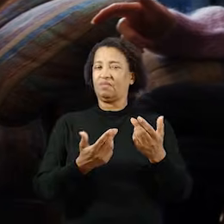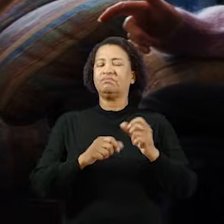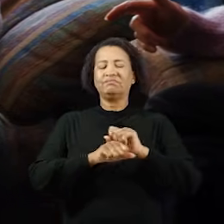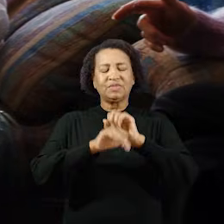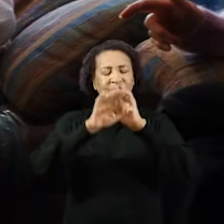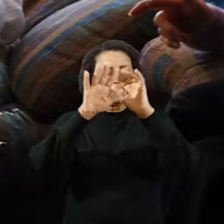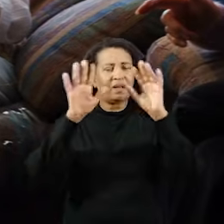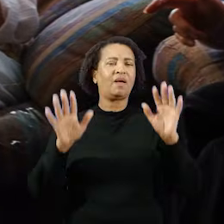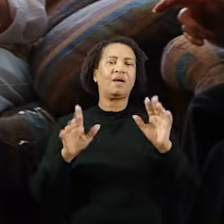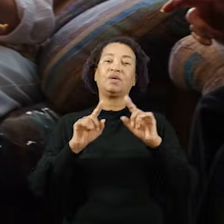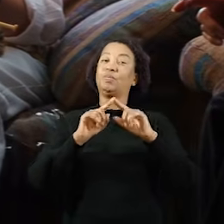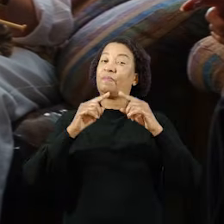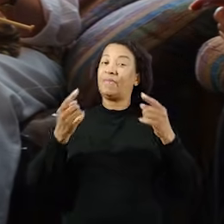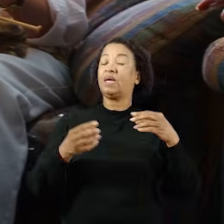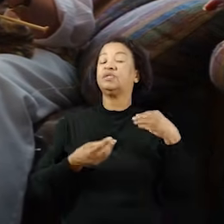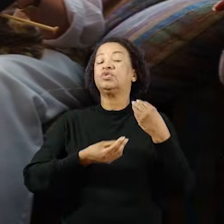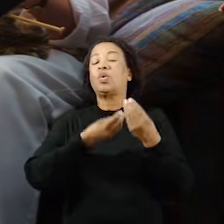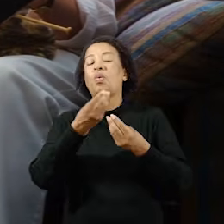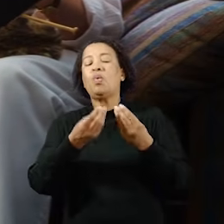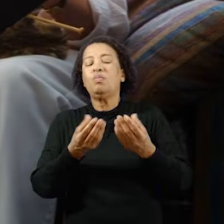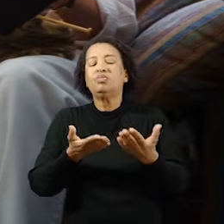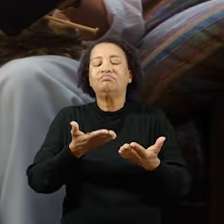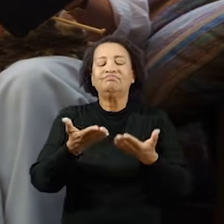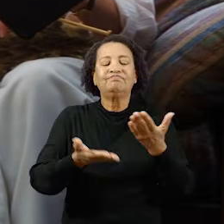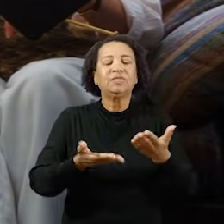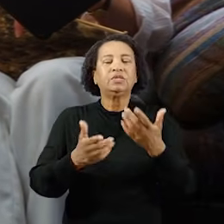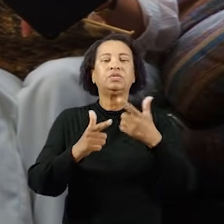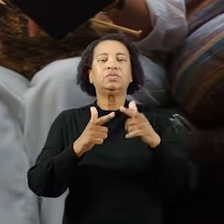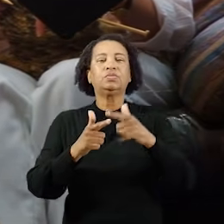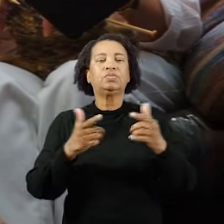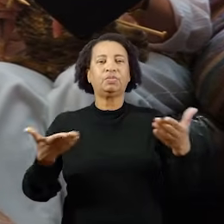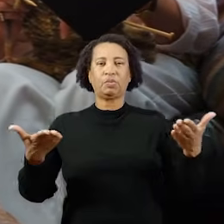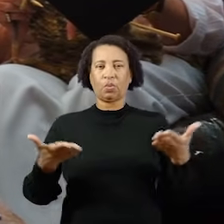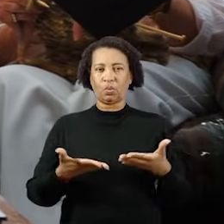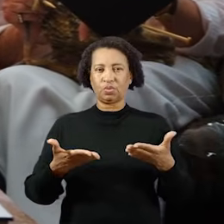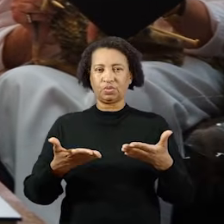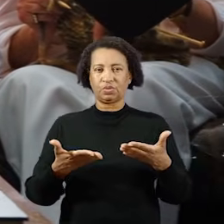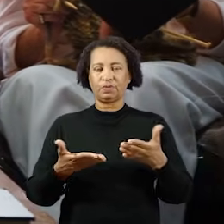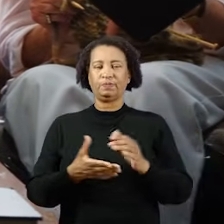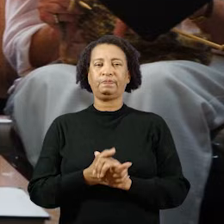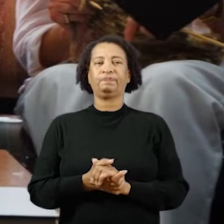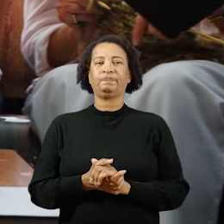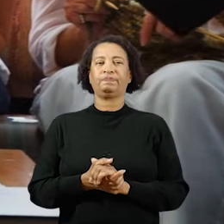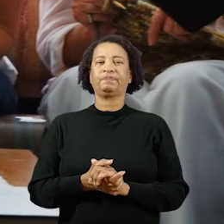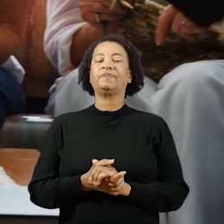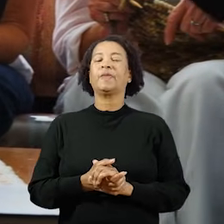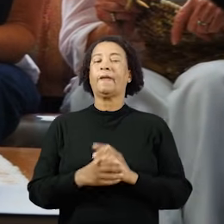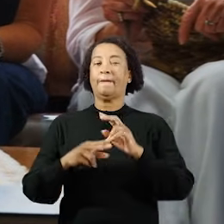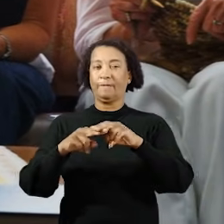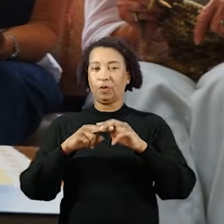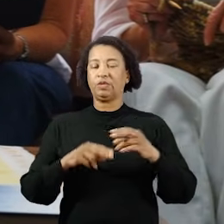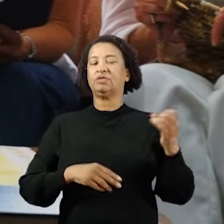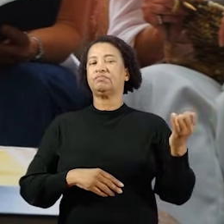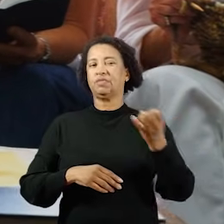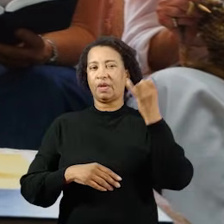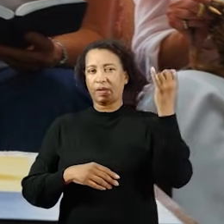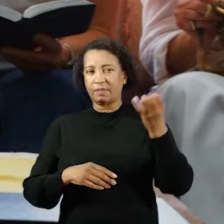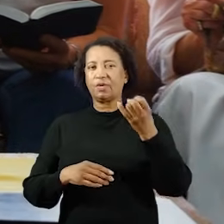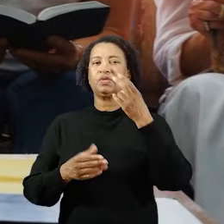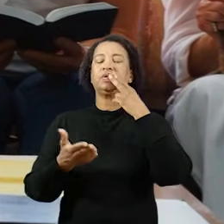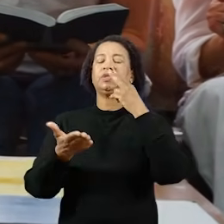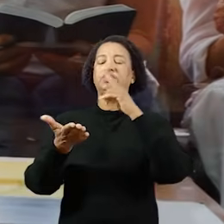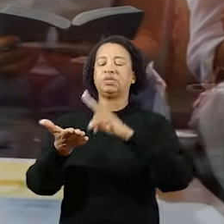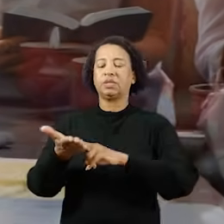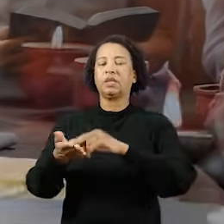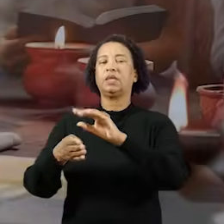claro que sim. Mas como tratamos desse tipo de problema hoje? Aí está a importância deste manual do